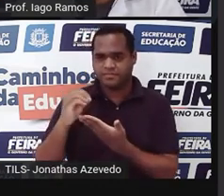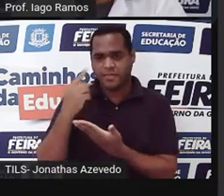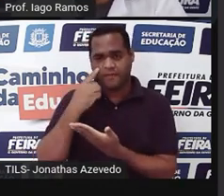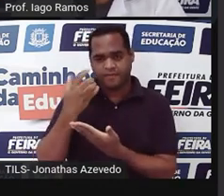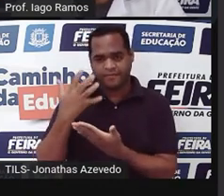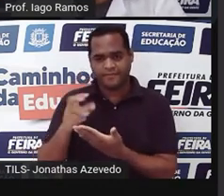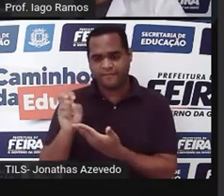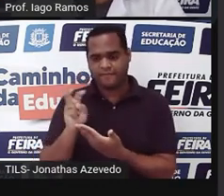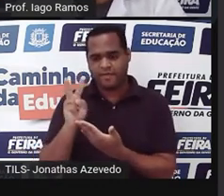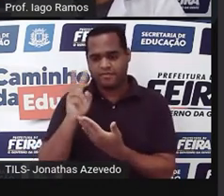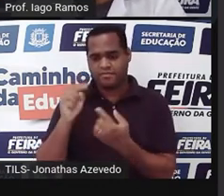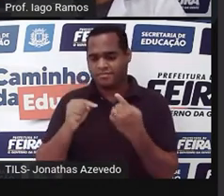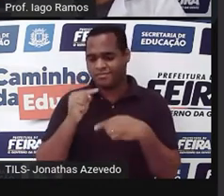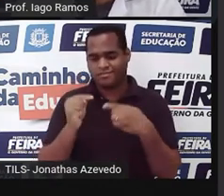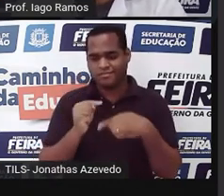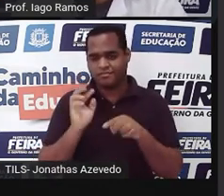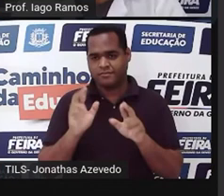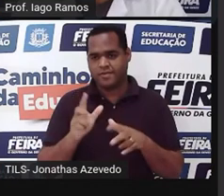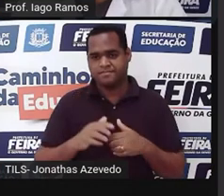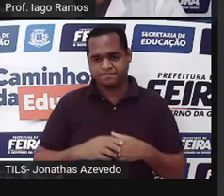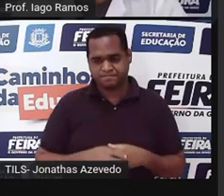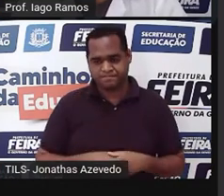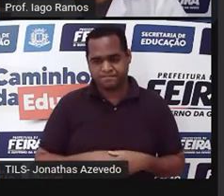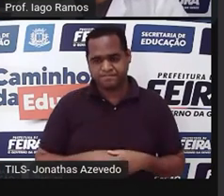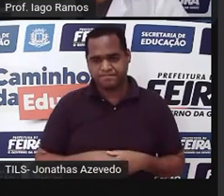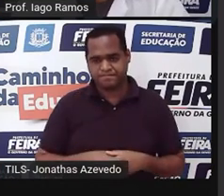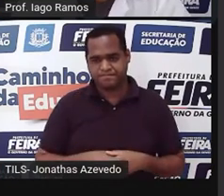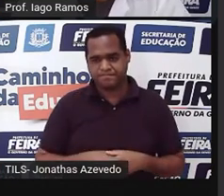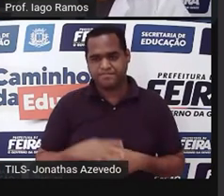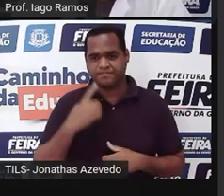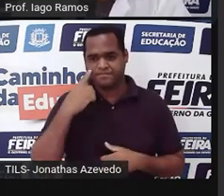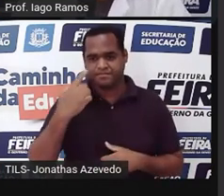veja aqui os valores Não batem olha só tá